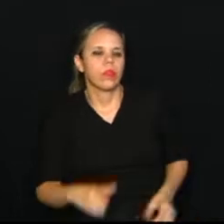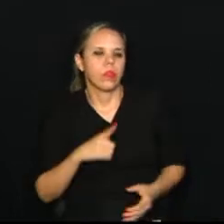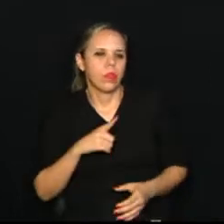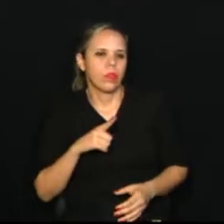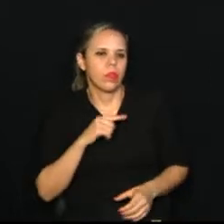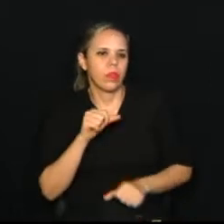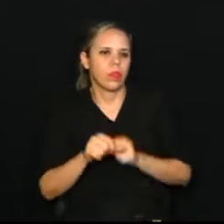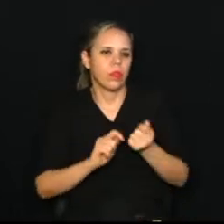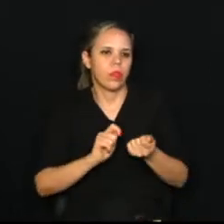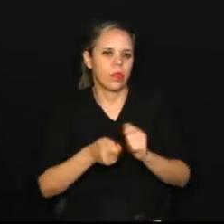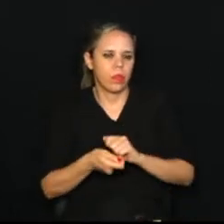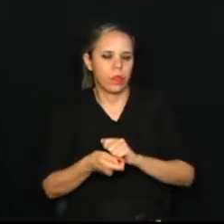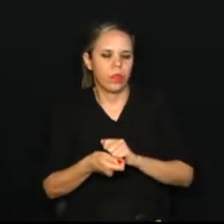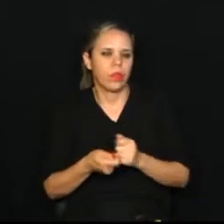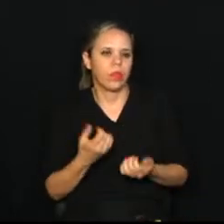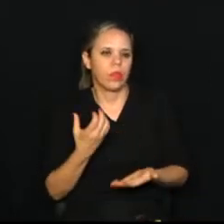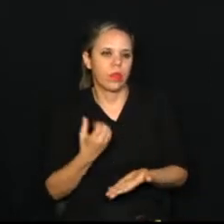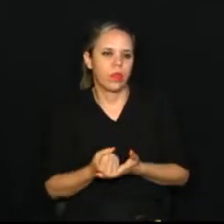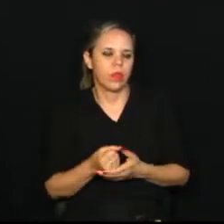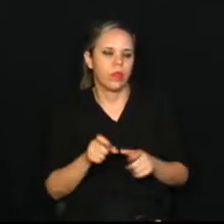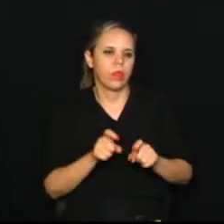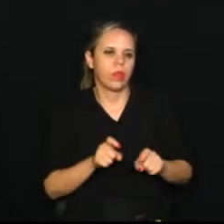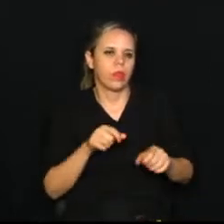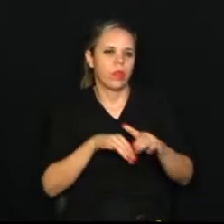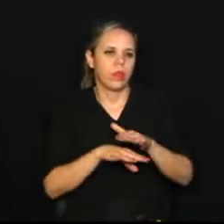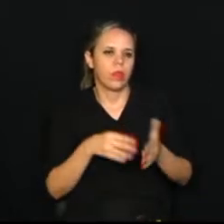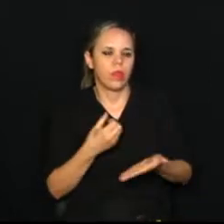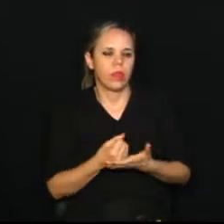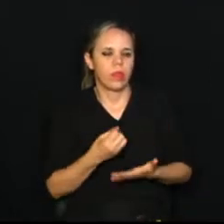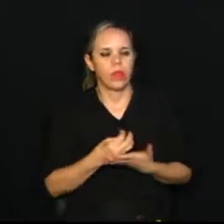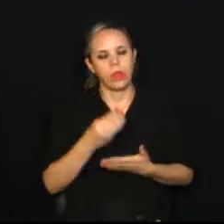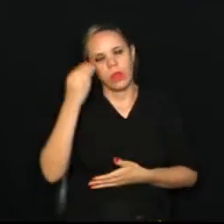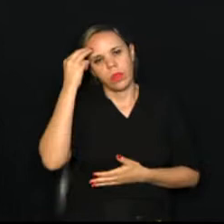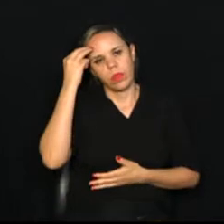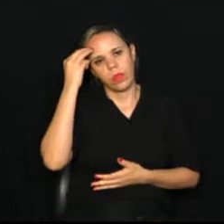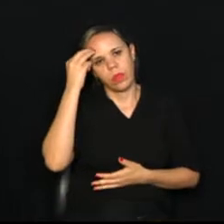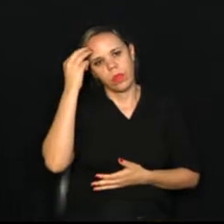são servidores que guardam essas informações,